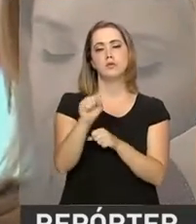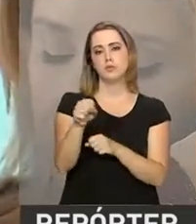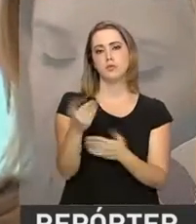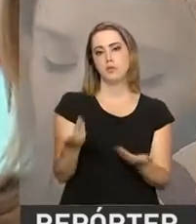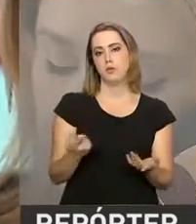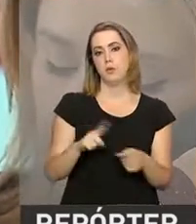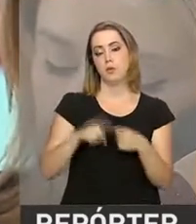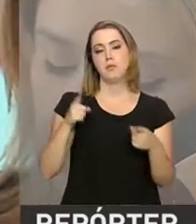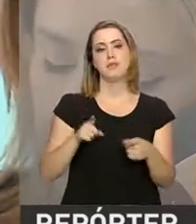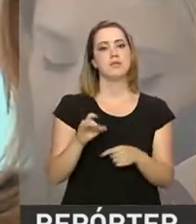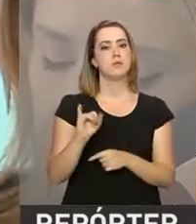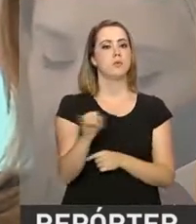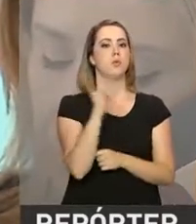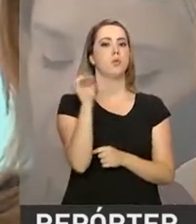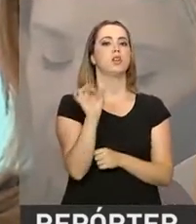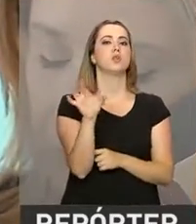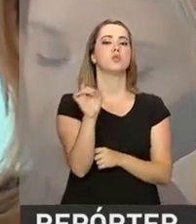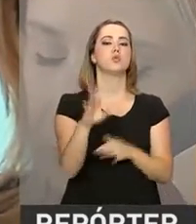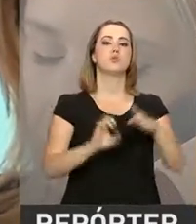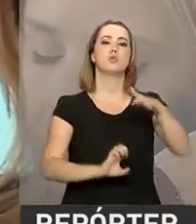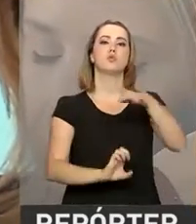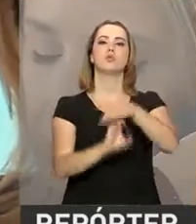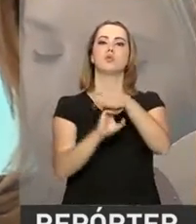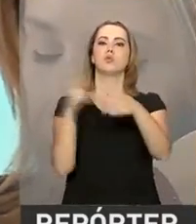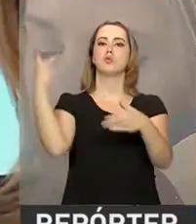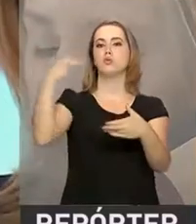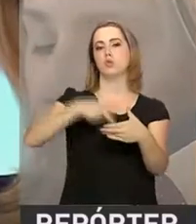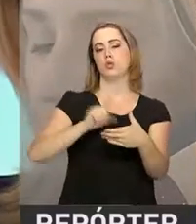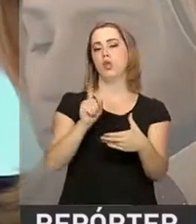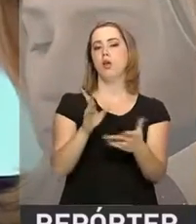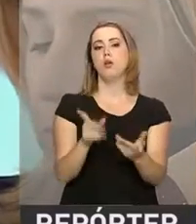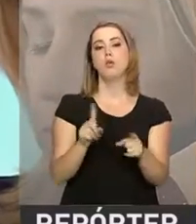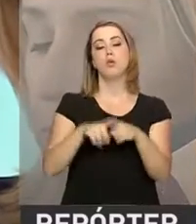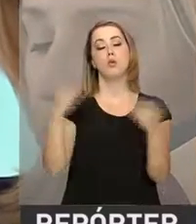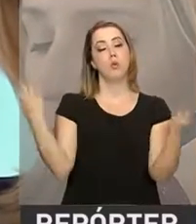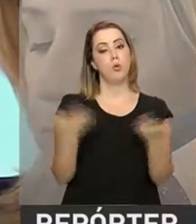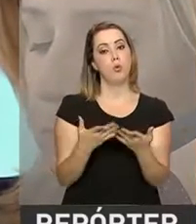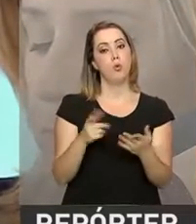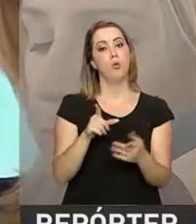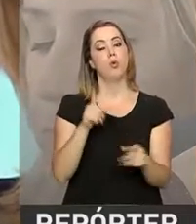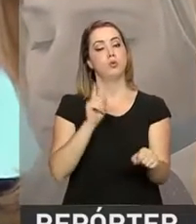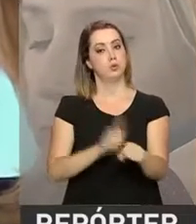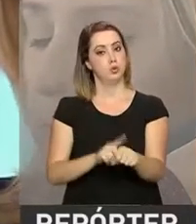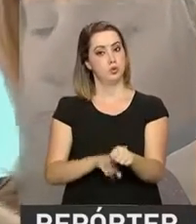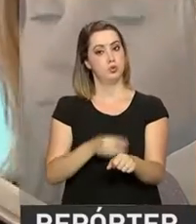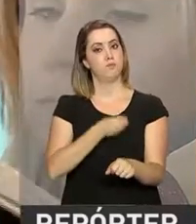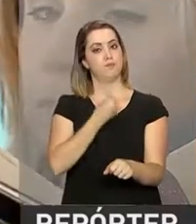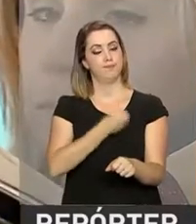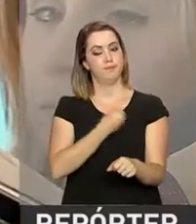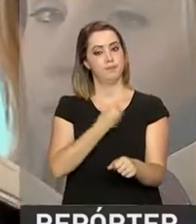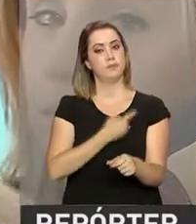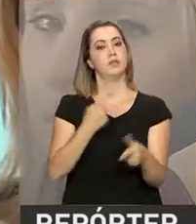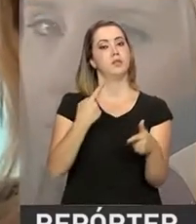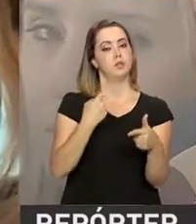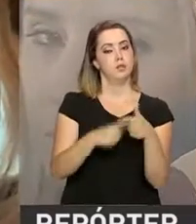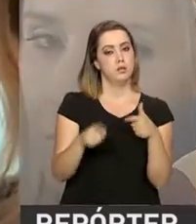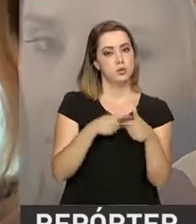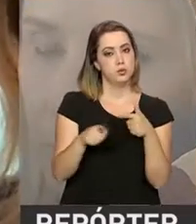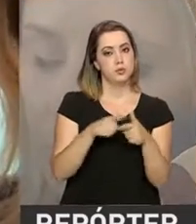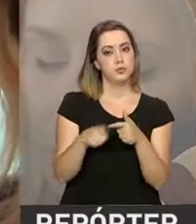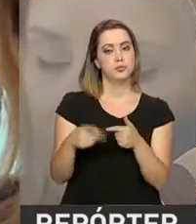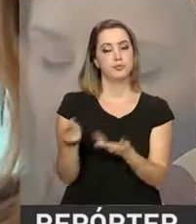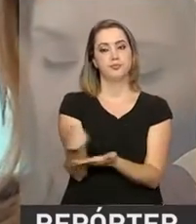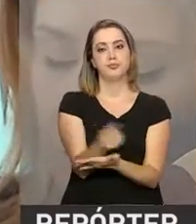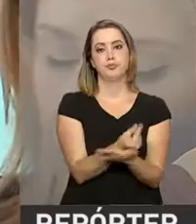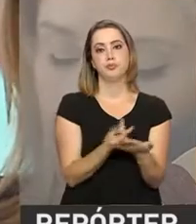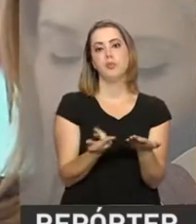é importante só para a empresa. A gente sabe que a empresa hoje vive um momento importante de restrições financeiras,